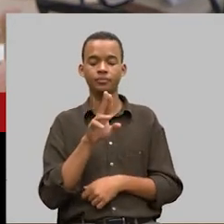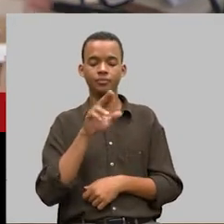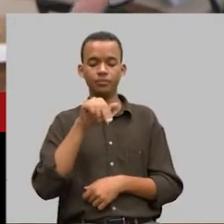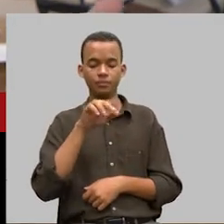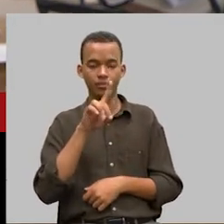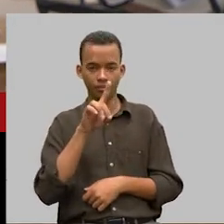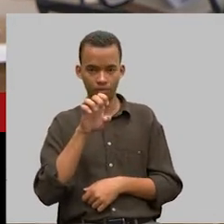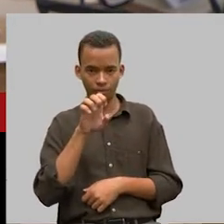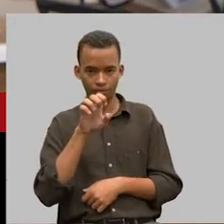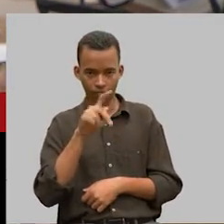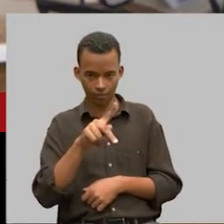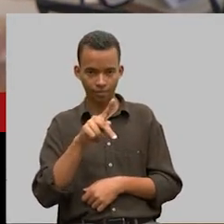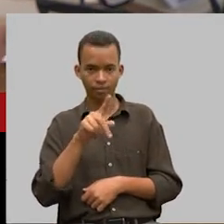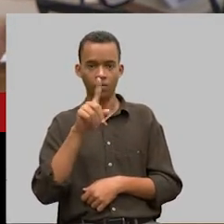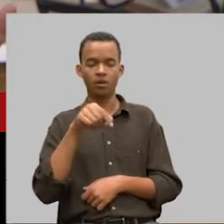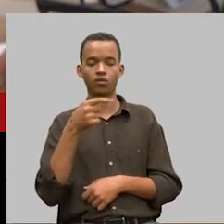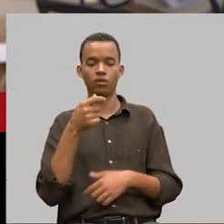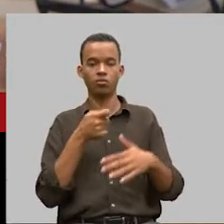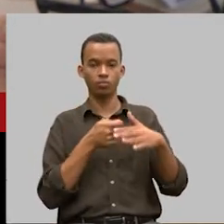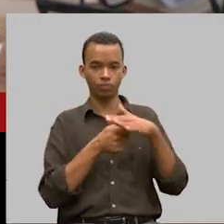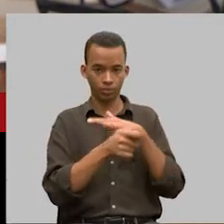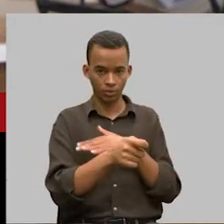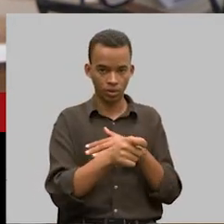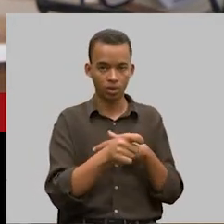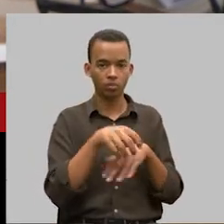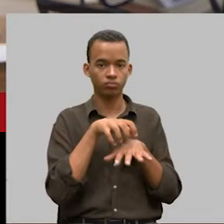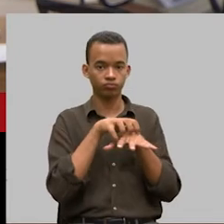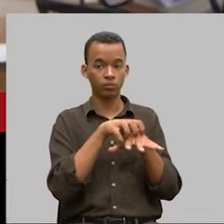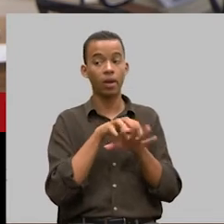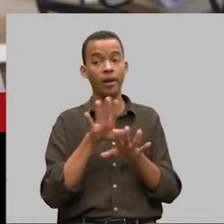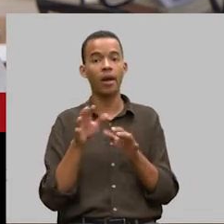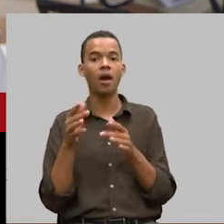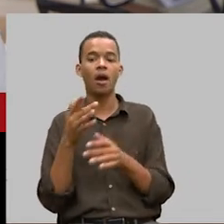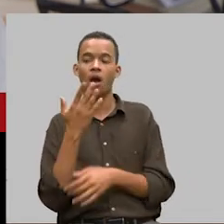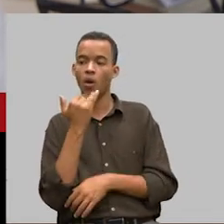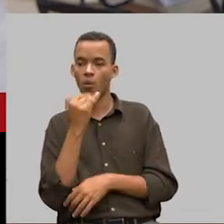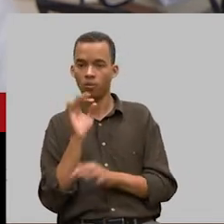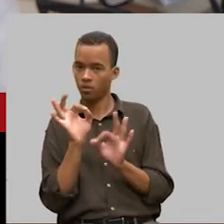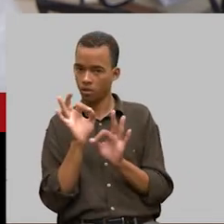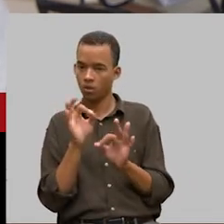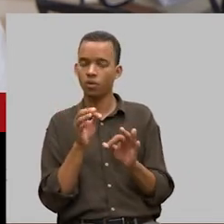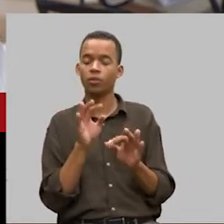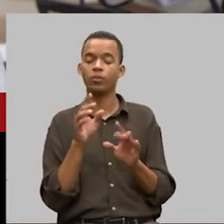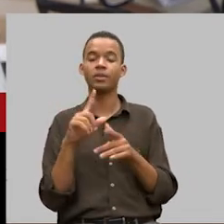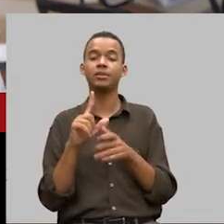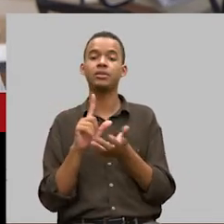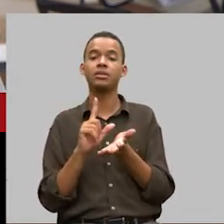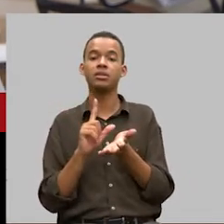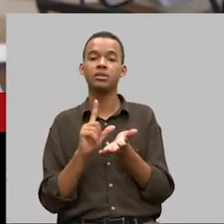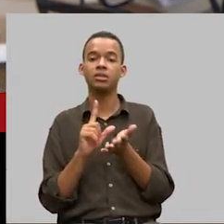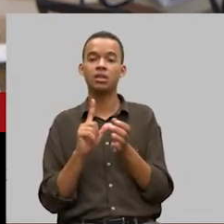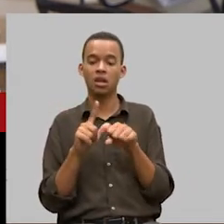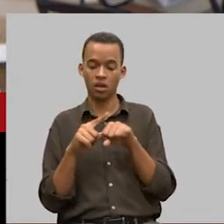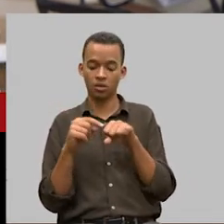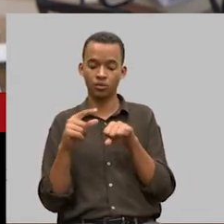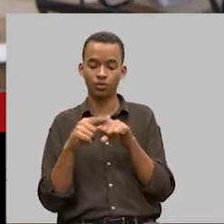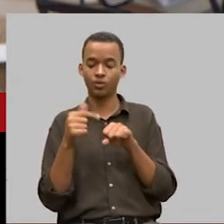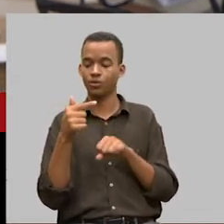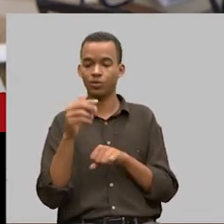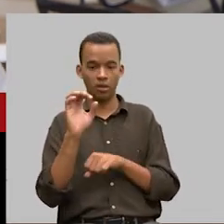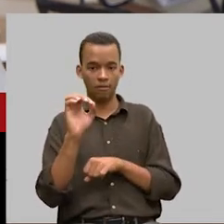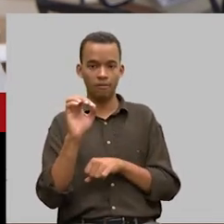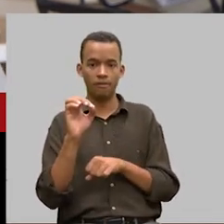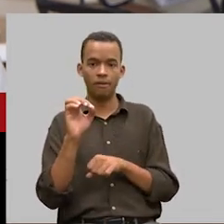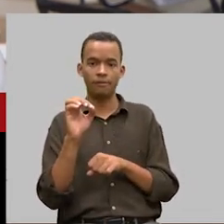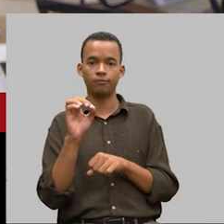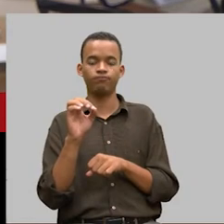e tudo não né menos alimentação que é o assunto nós vamos chegar lá ainda que o artigo 70 não permite e além do acesso